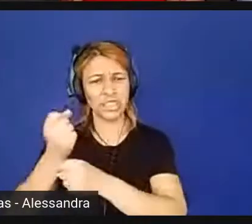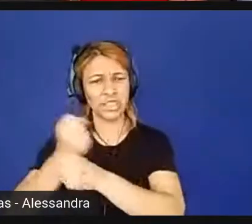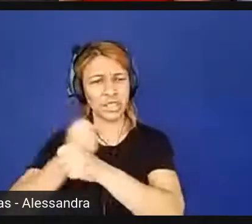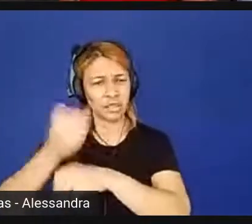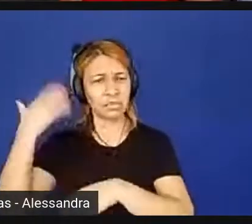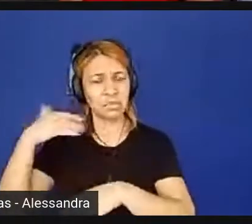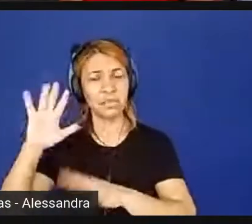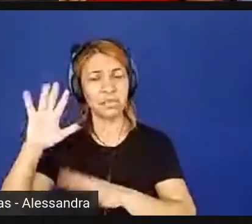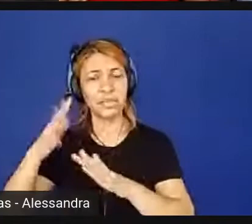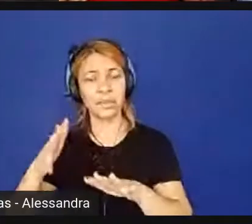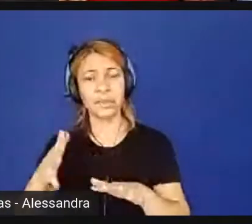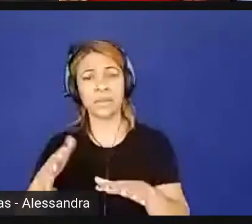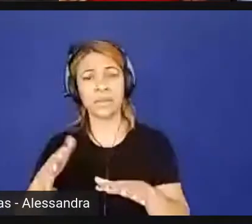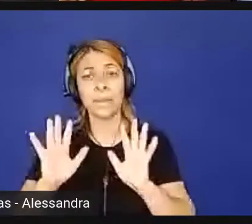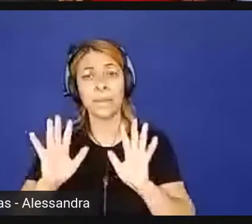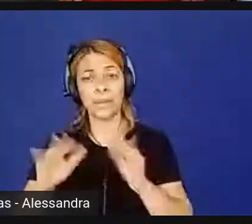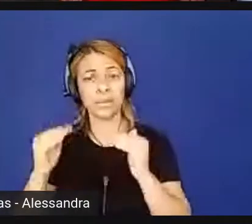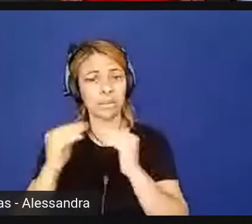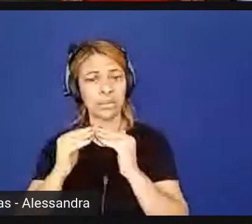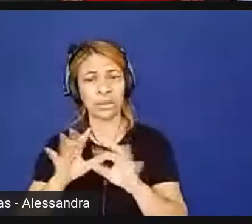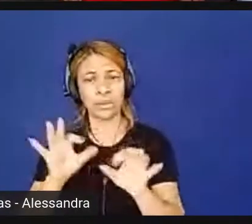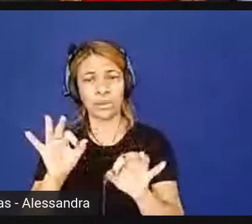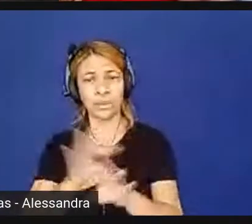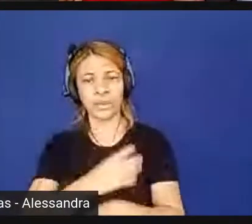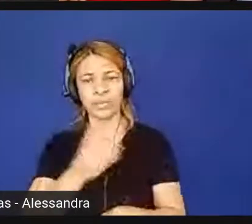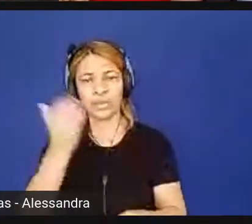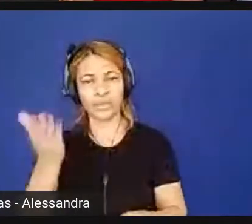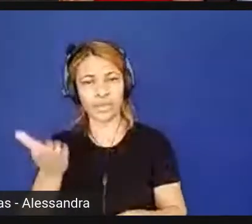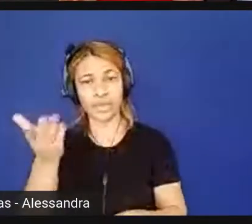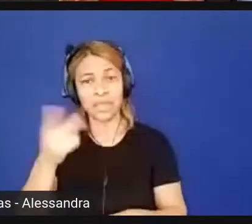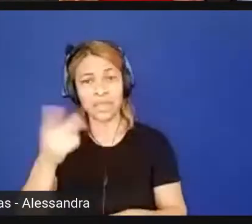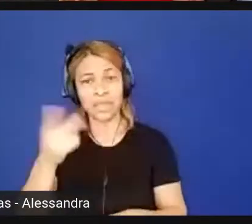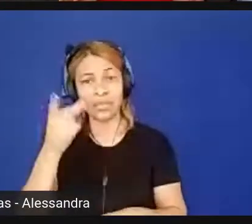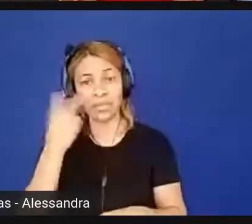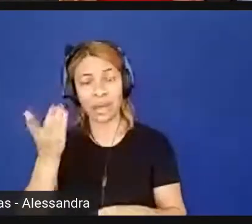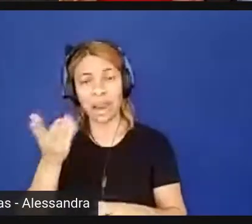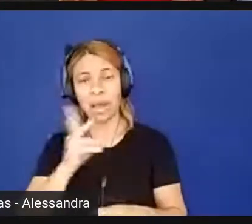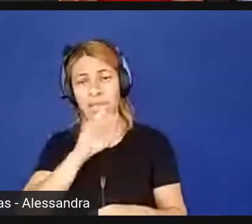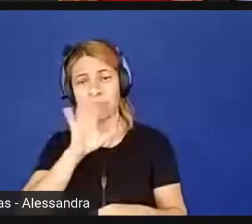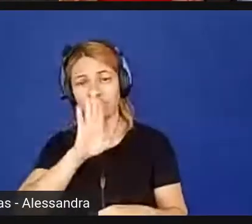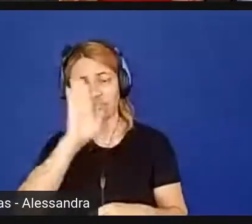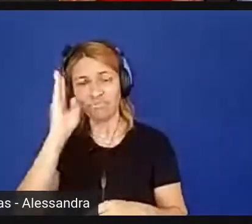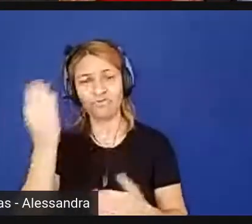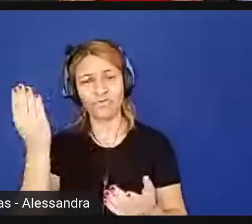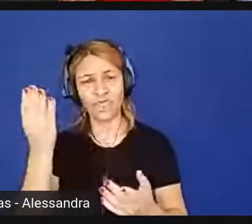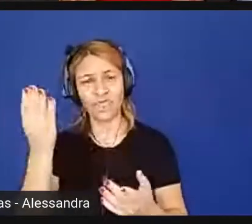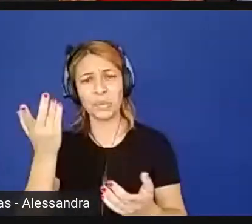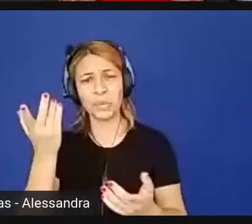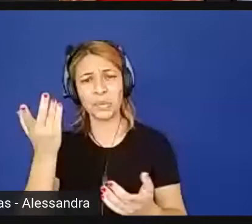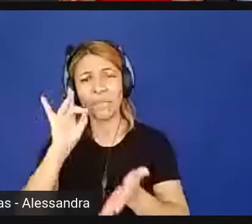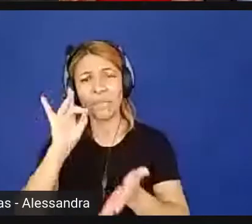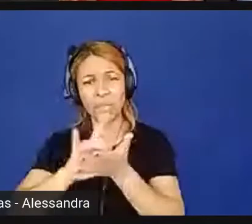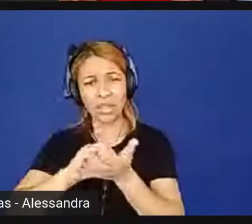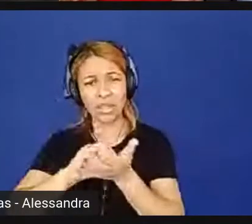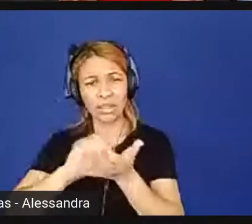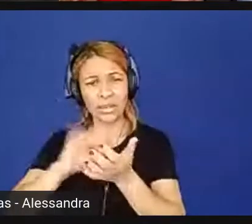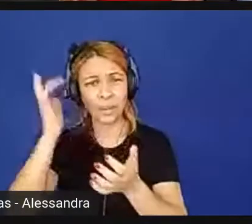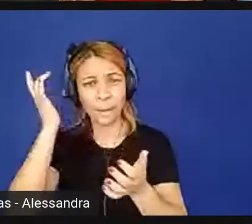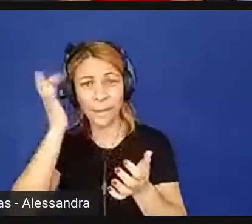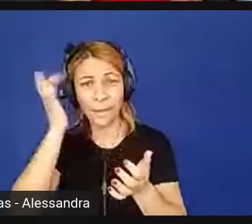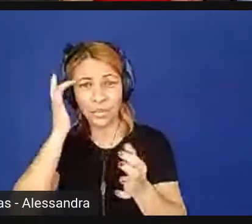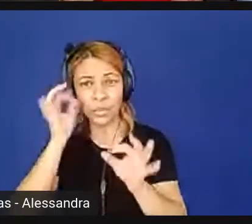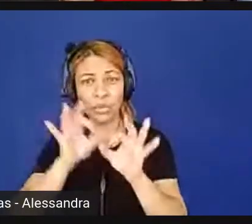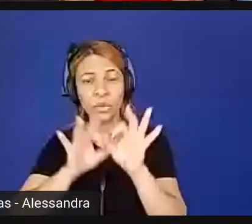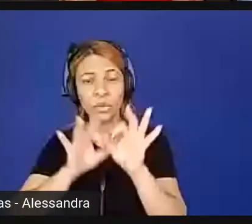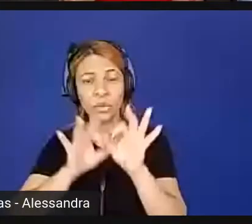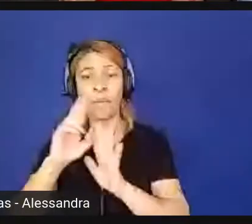assim, concordo totalmente com você quando você diz que é uma hipocrisia e é uma imaturidade não regulamentar o lobby, até